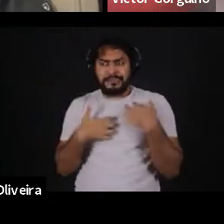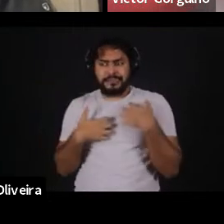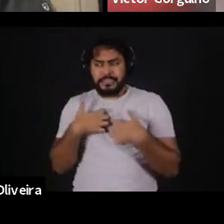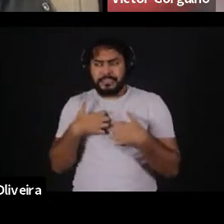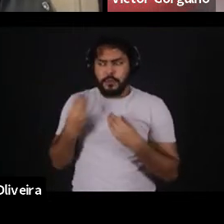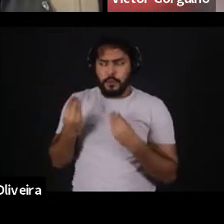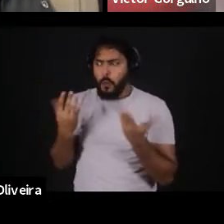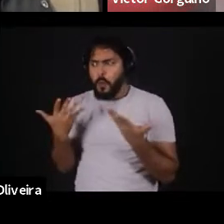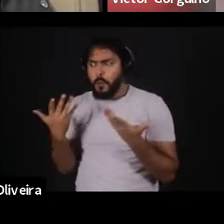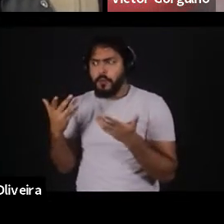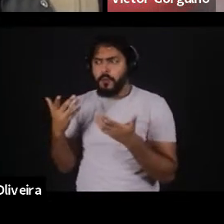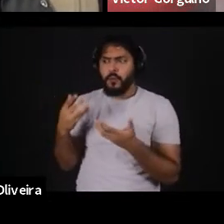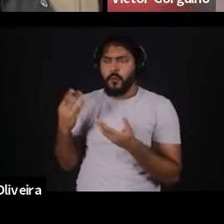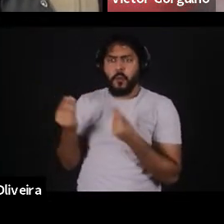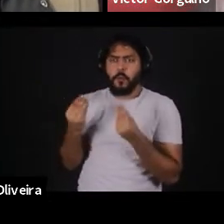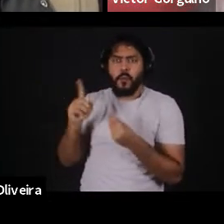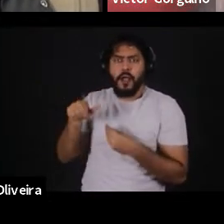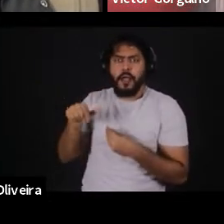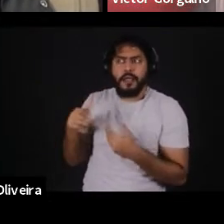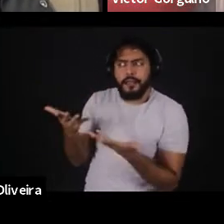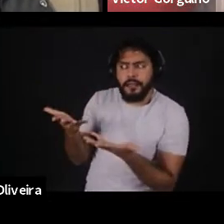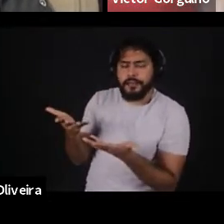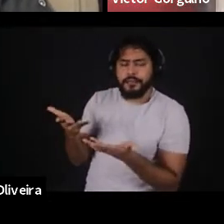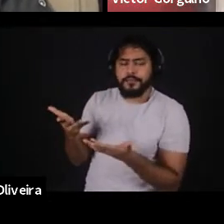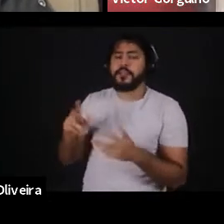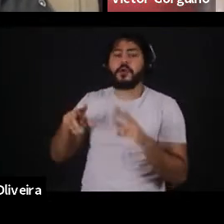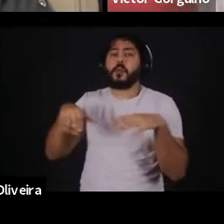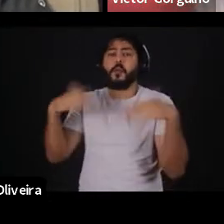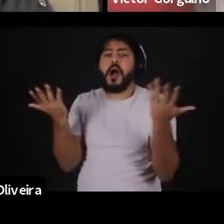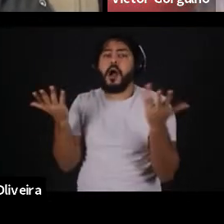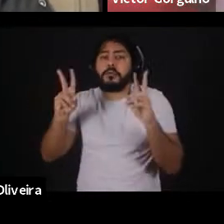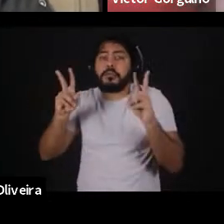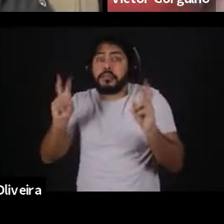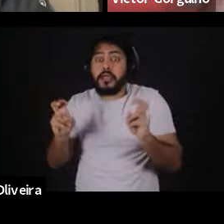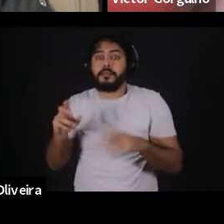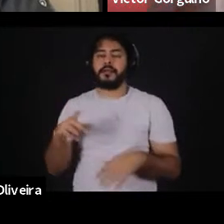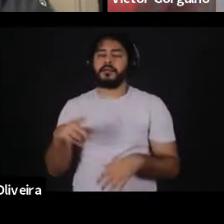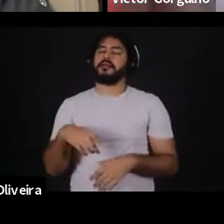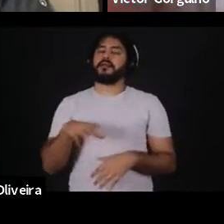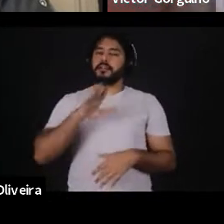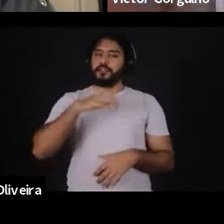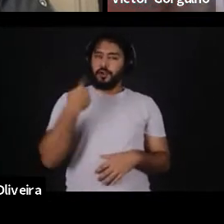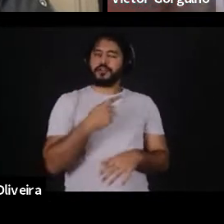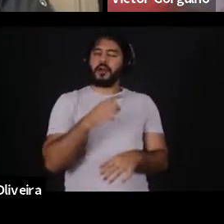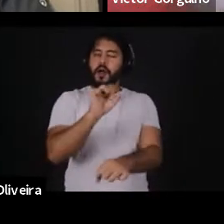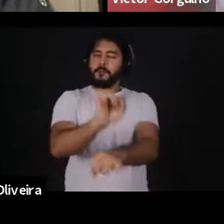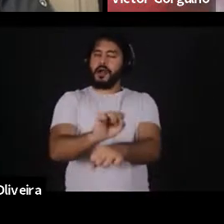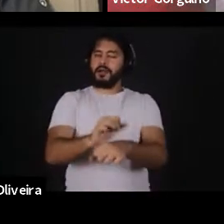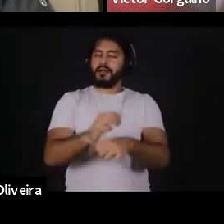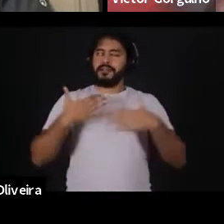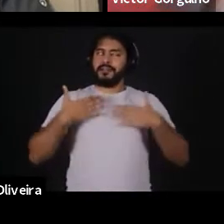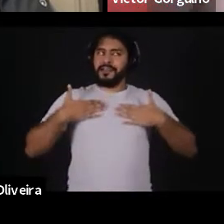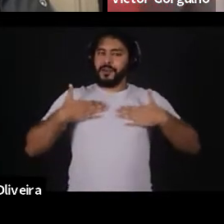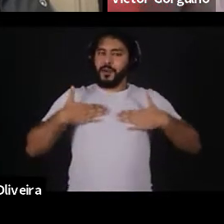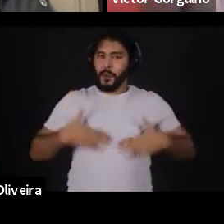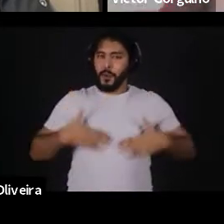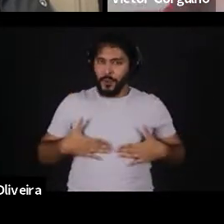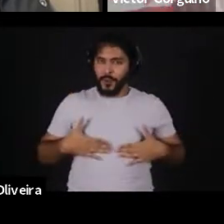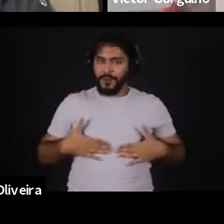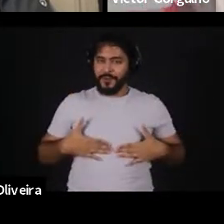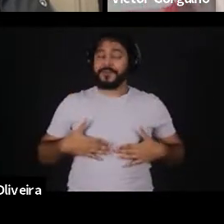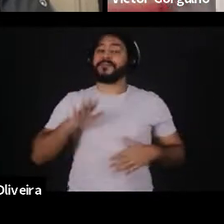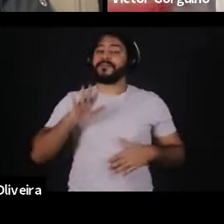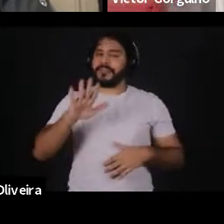Como é que é? E a Qual é gente o fala, tema? gente, mas gente, calma, no momento, a gente vai articular,